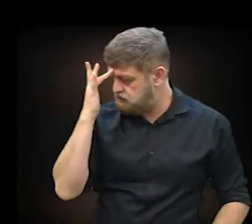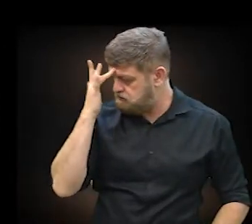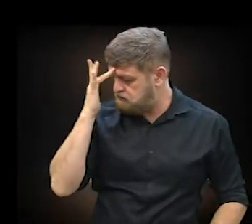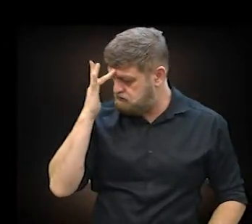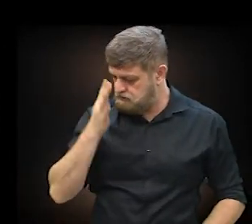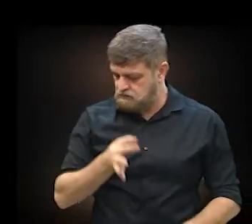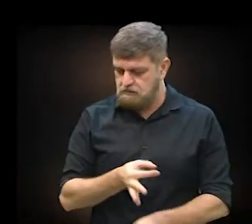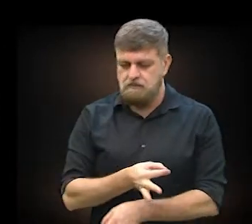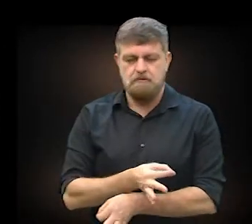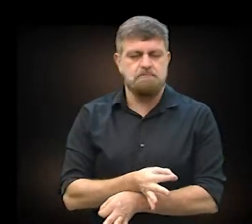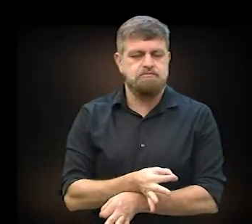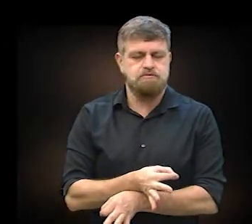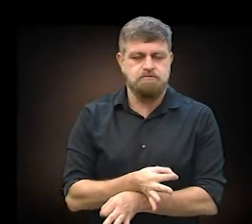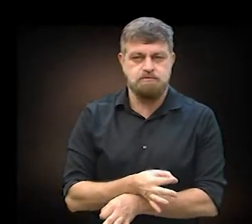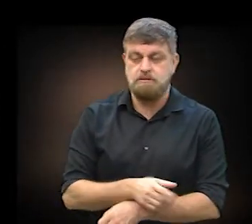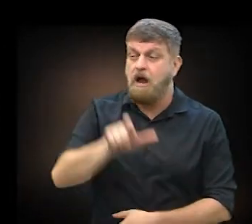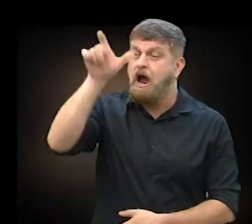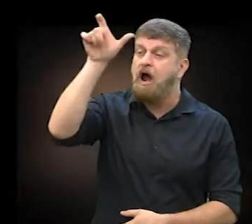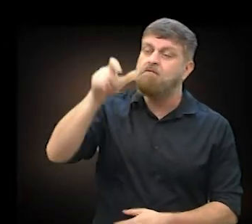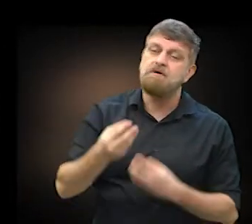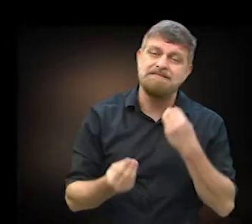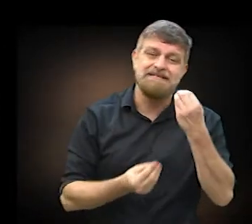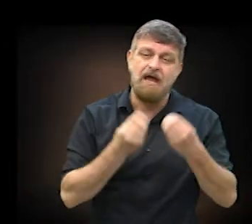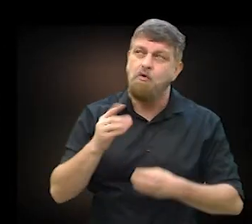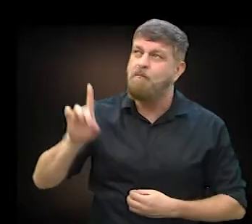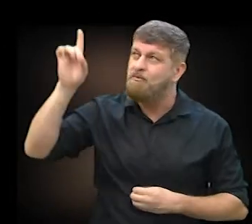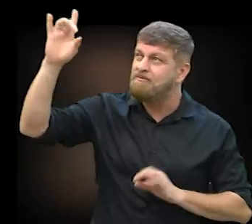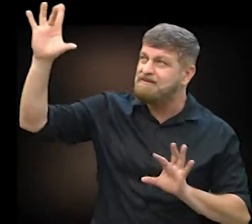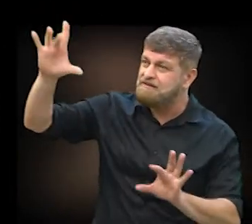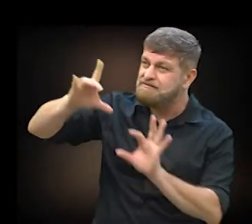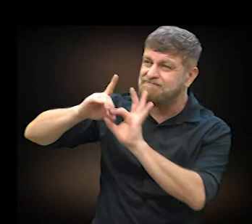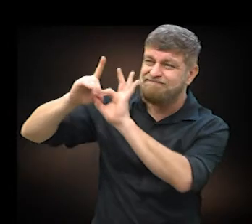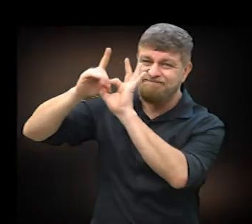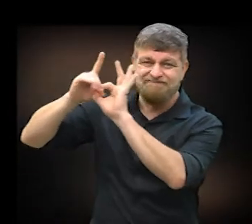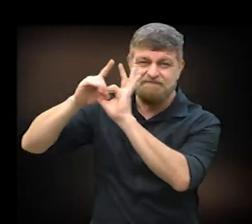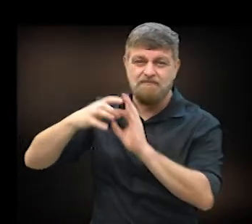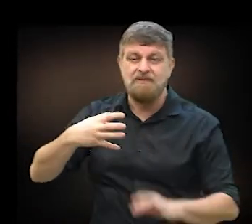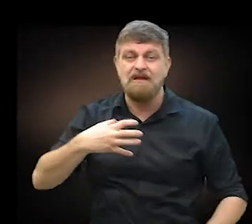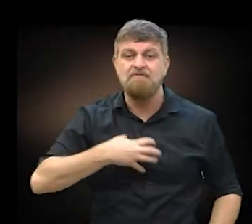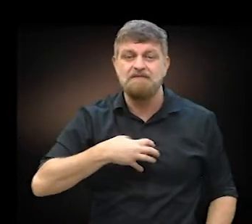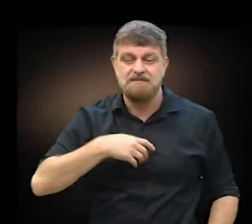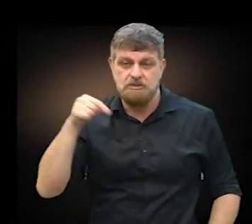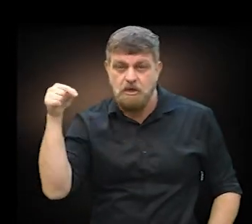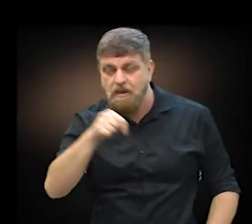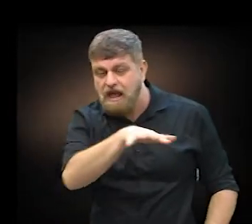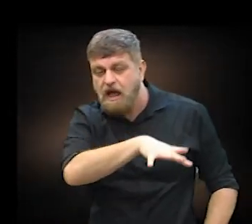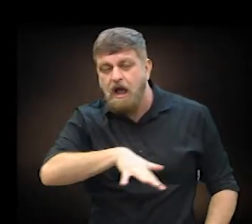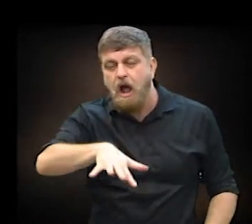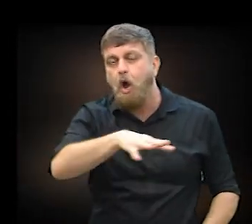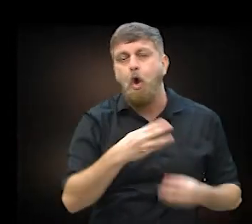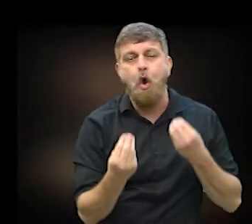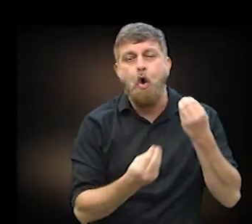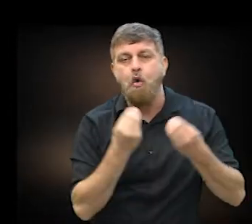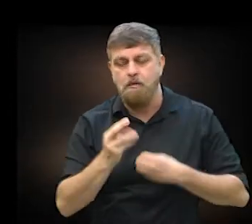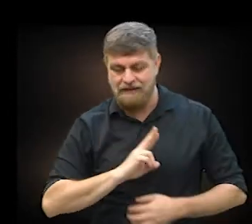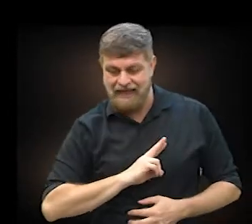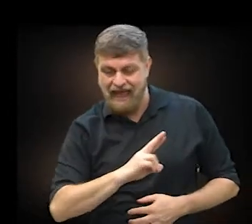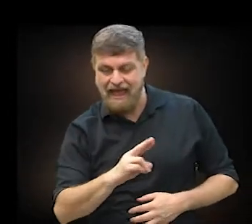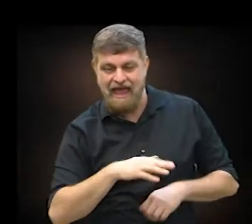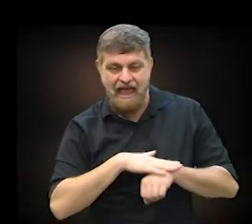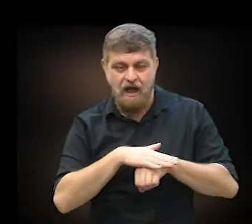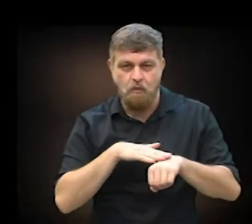budismo. Como é que você se conecta e o que você sentiu neste ambiente? Como é que é o clima,